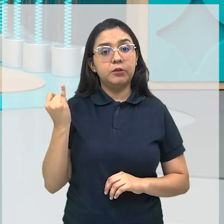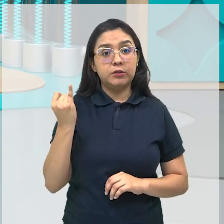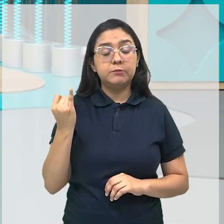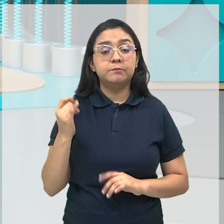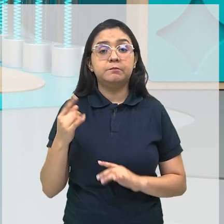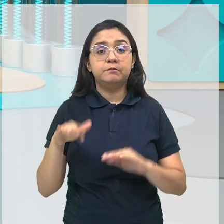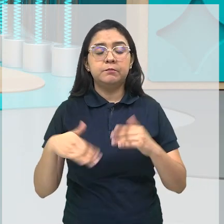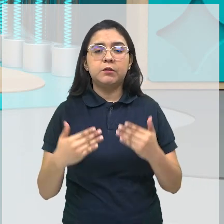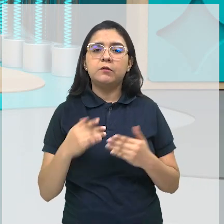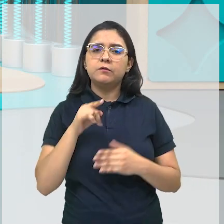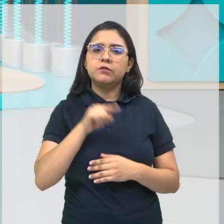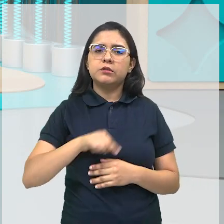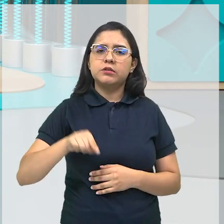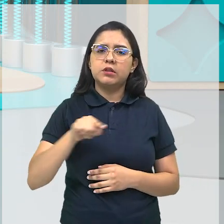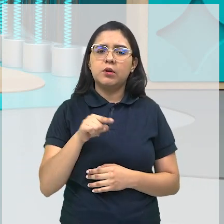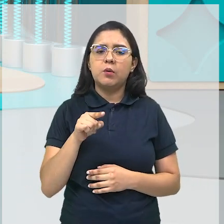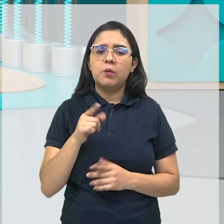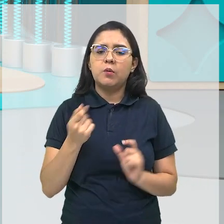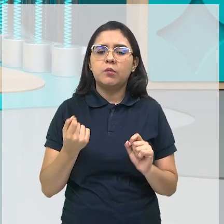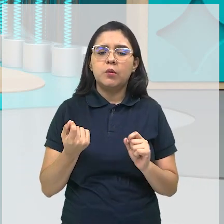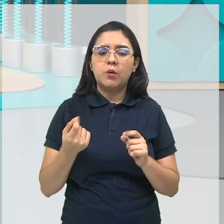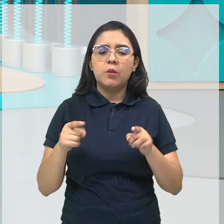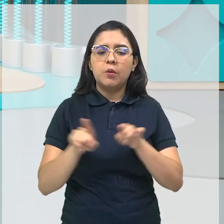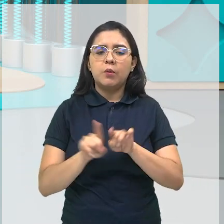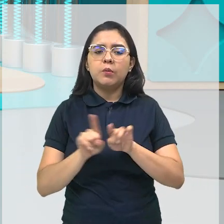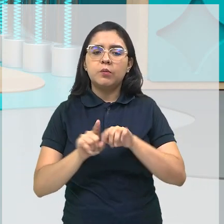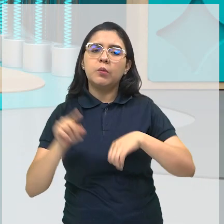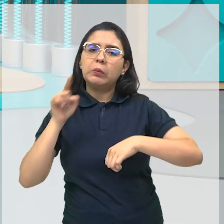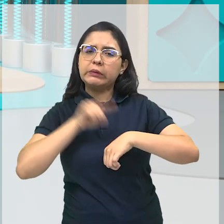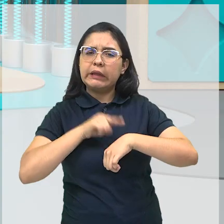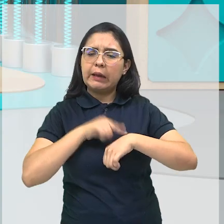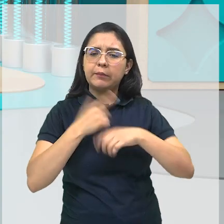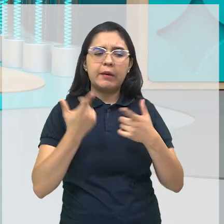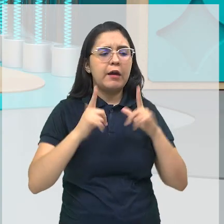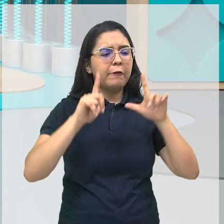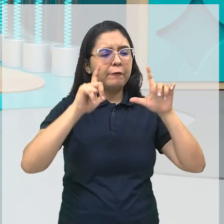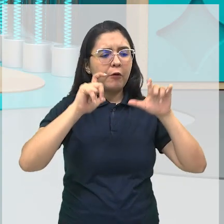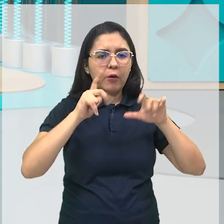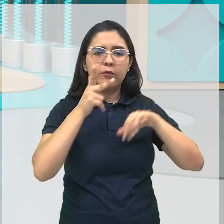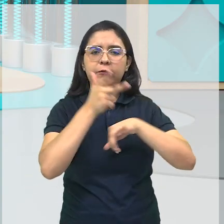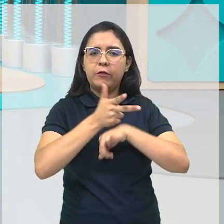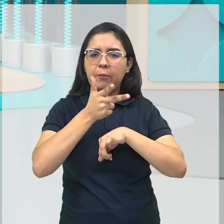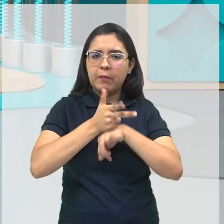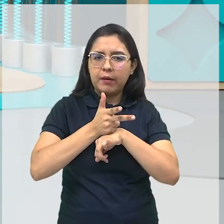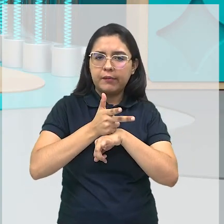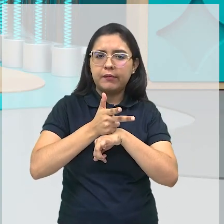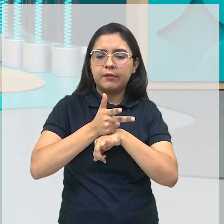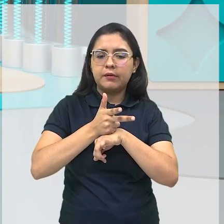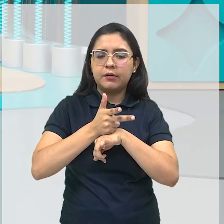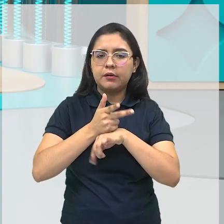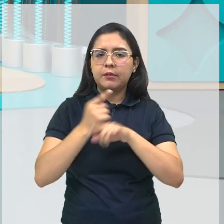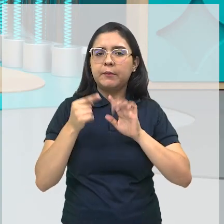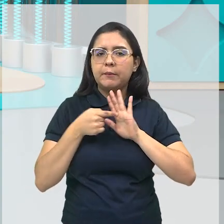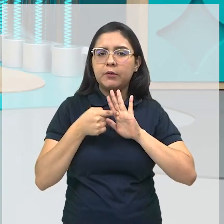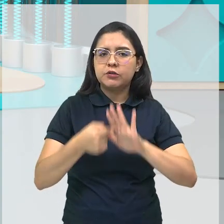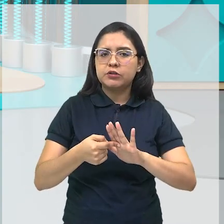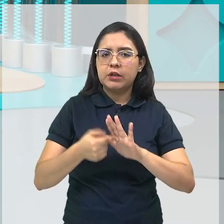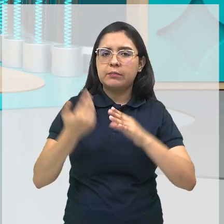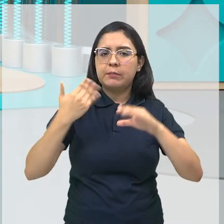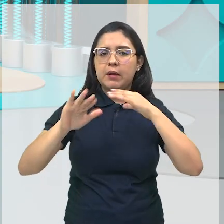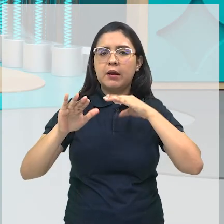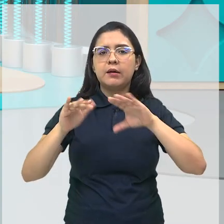Ao invés de você usar o tempo para tirar foto, para filmar, para se mostrar na